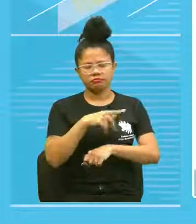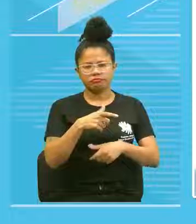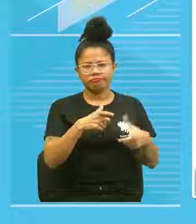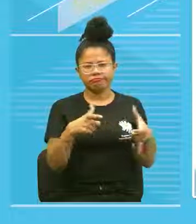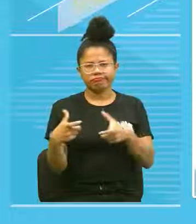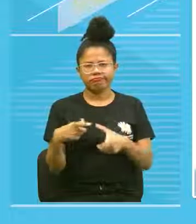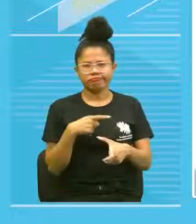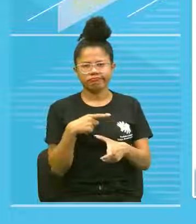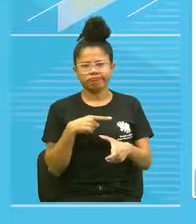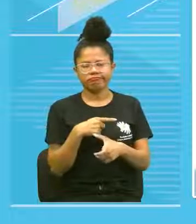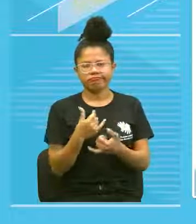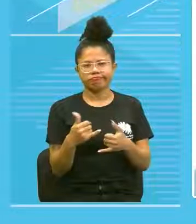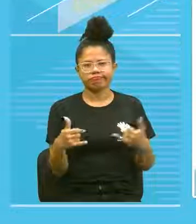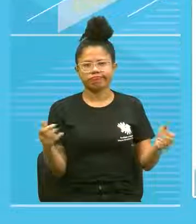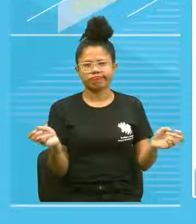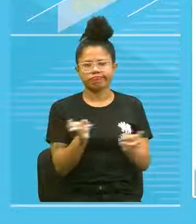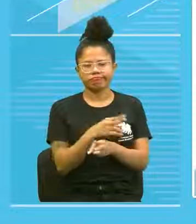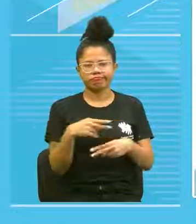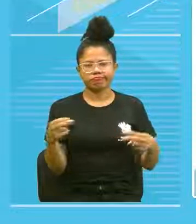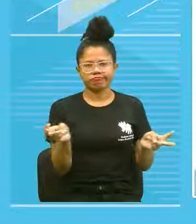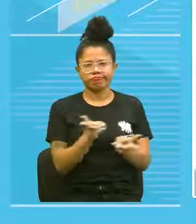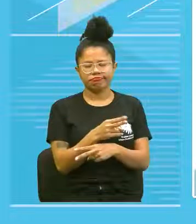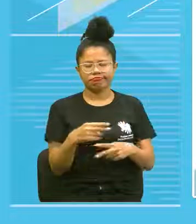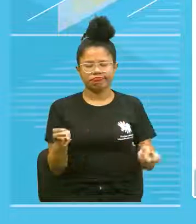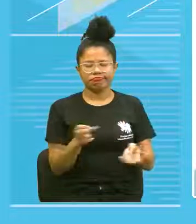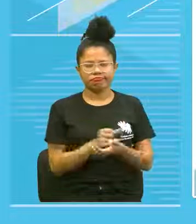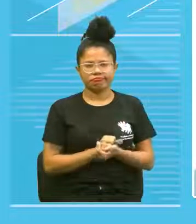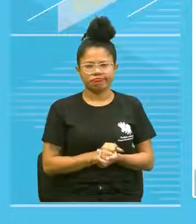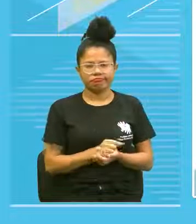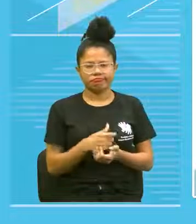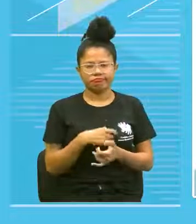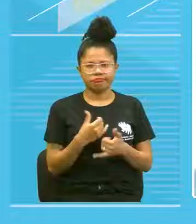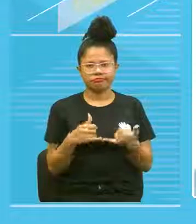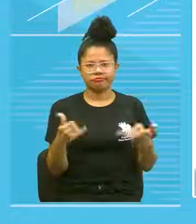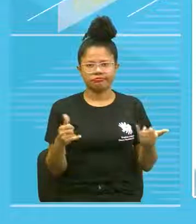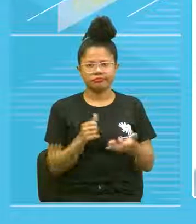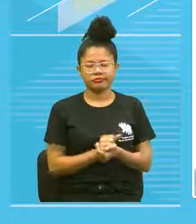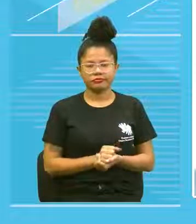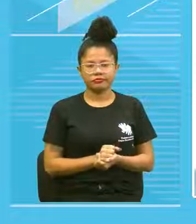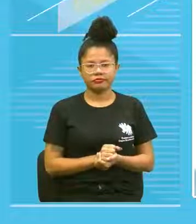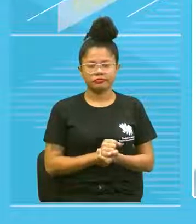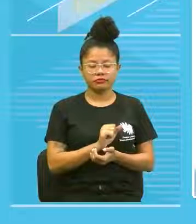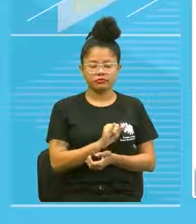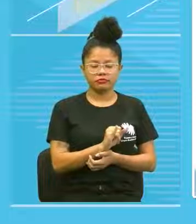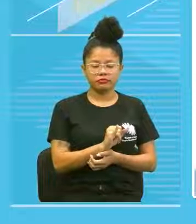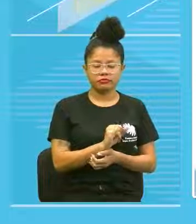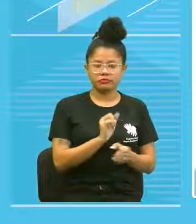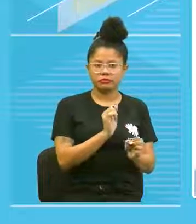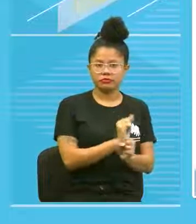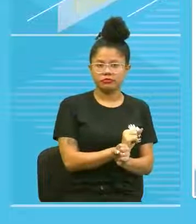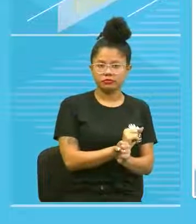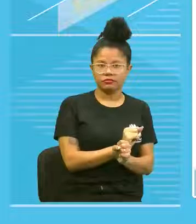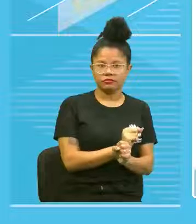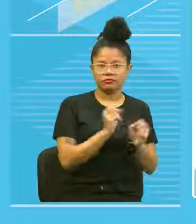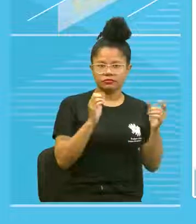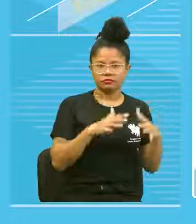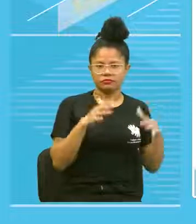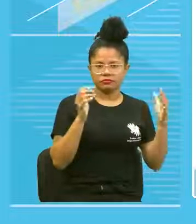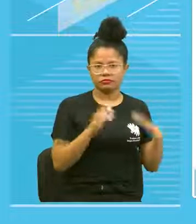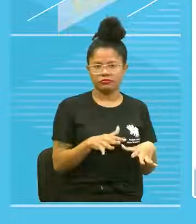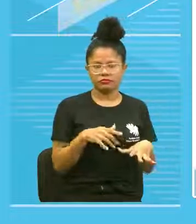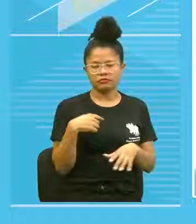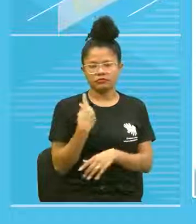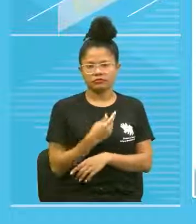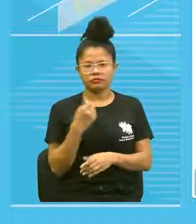eólicos gerando energia quando menos jovem para